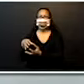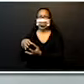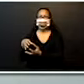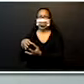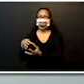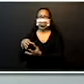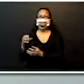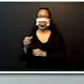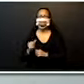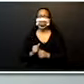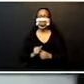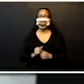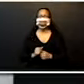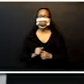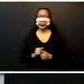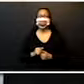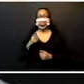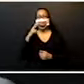Olha lá.